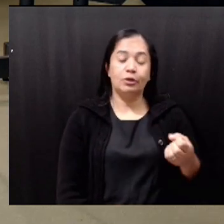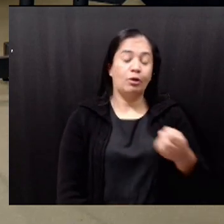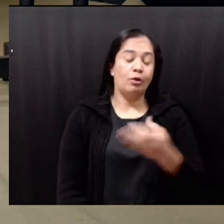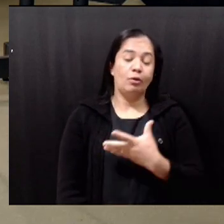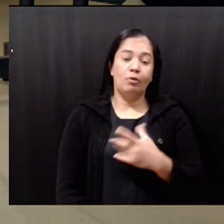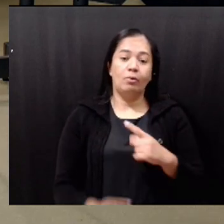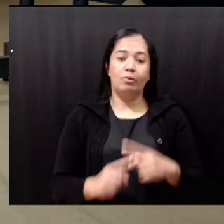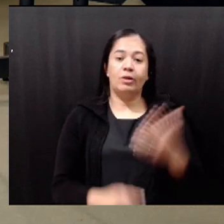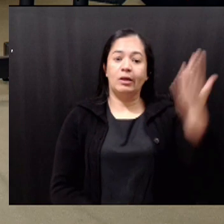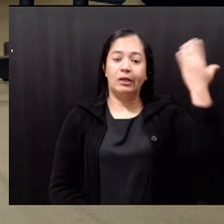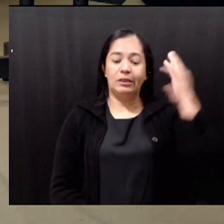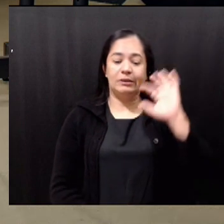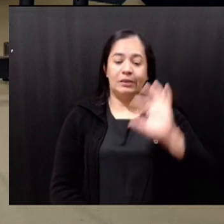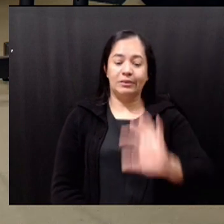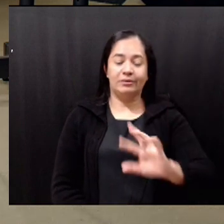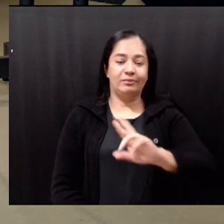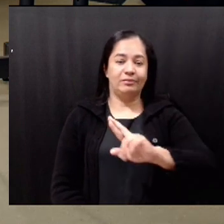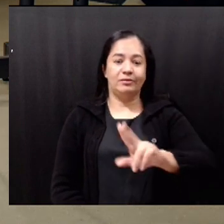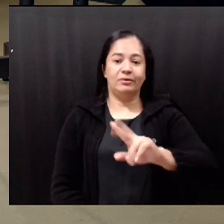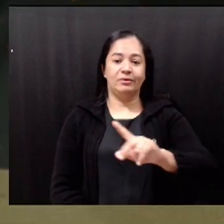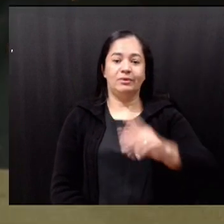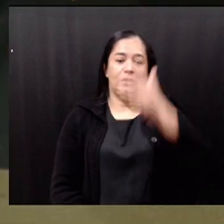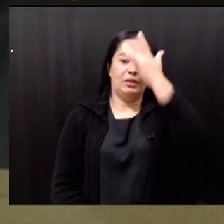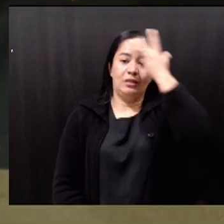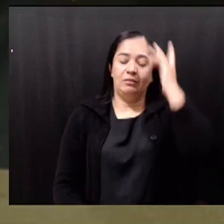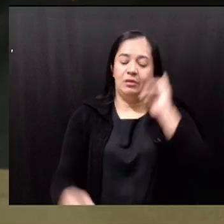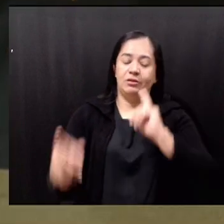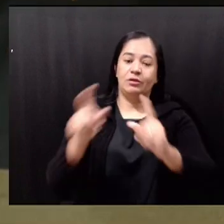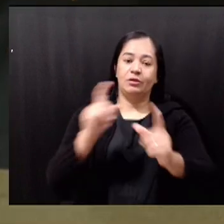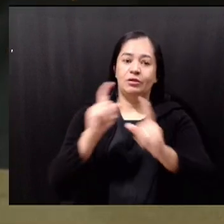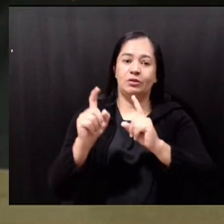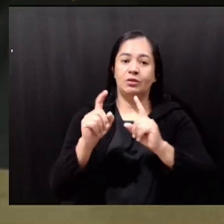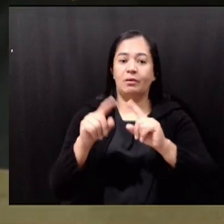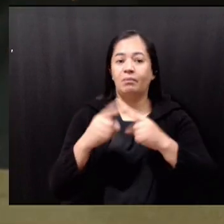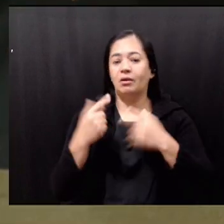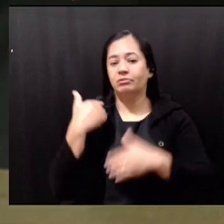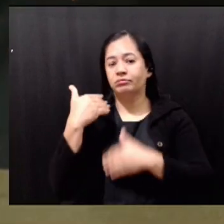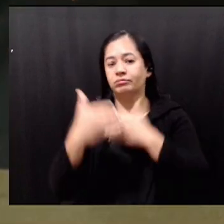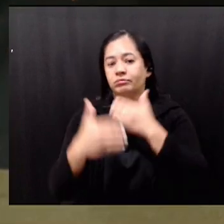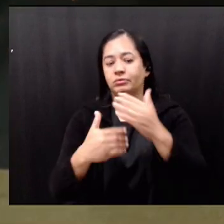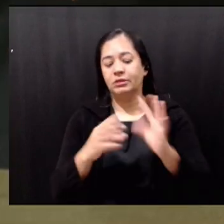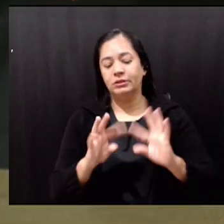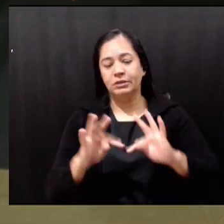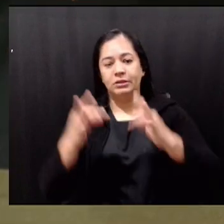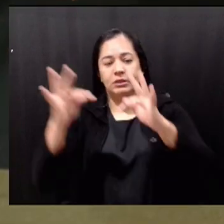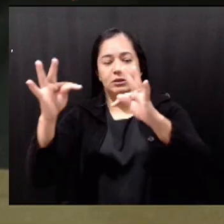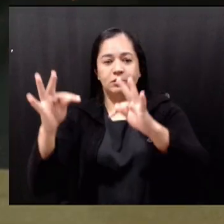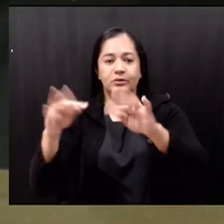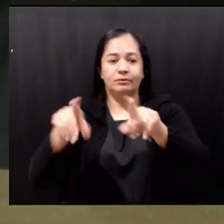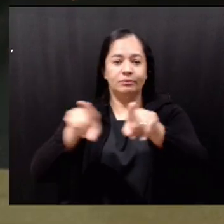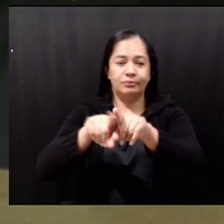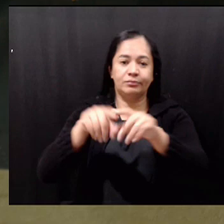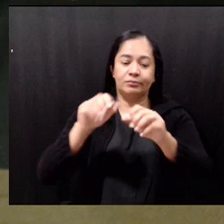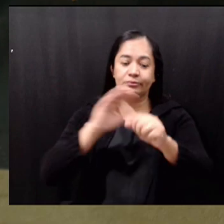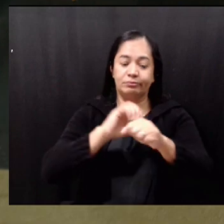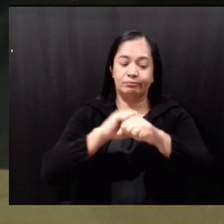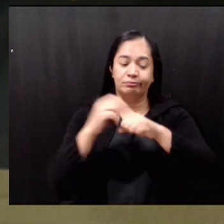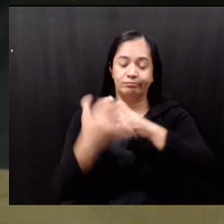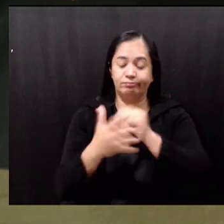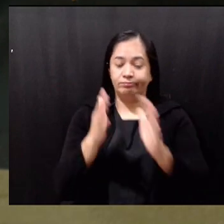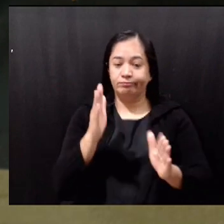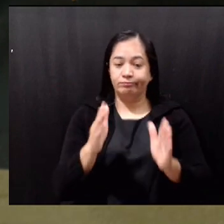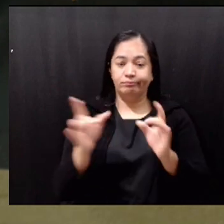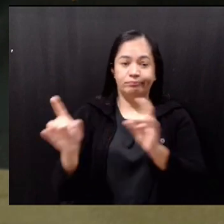A galera se reunia mesmo e tal, mas depois, com a tecnologia e também depois da pandemia, as amizades ficaram um